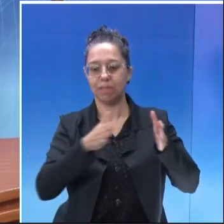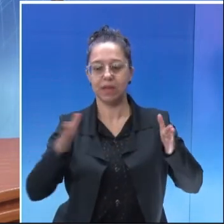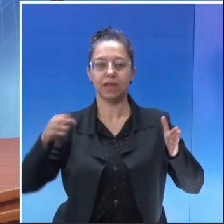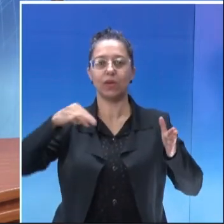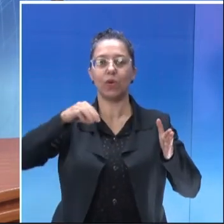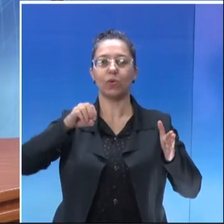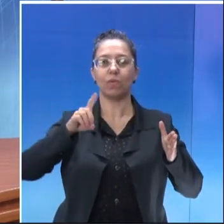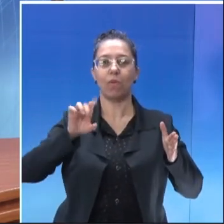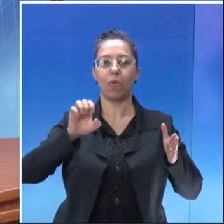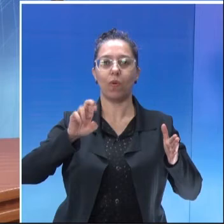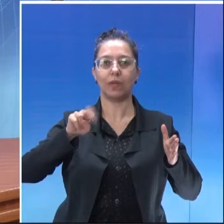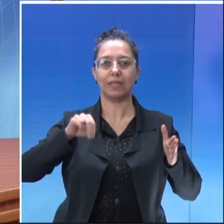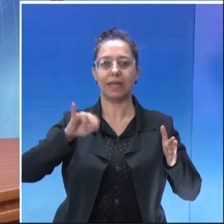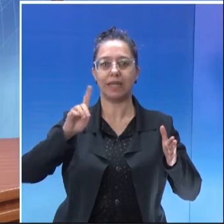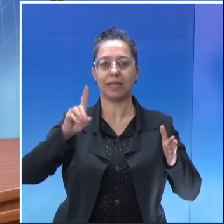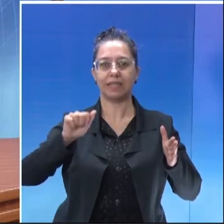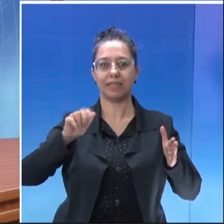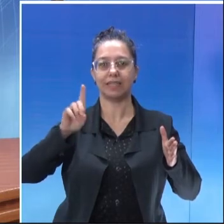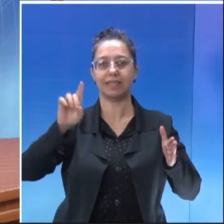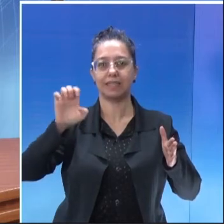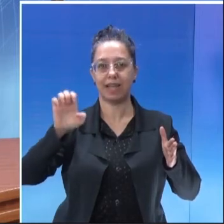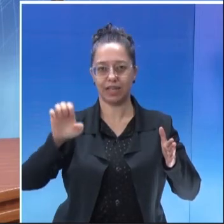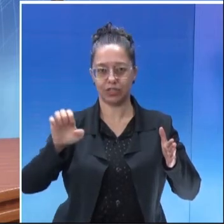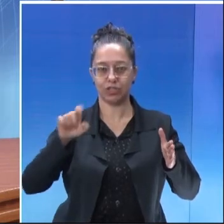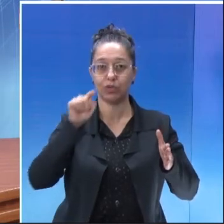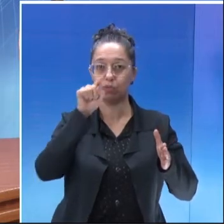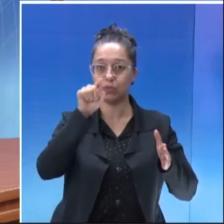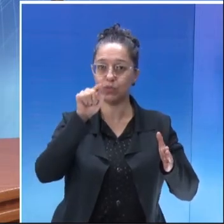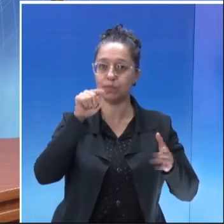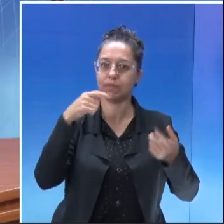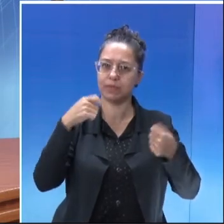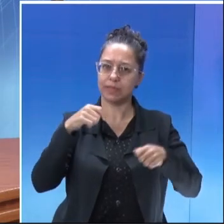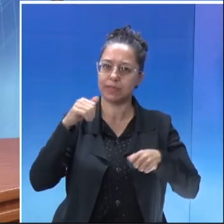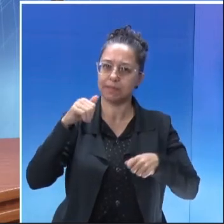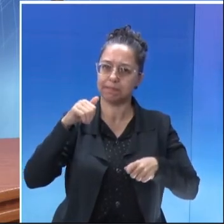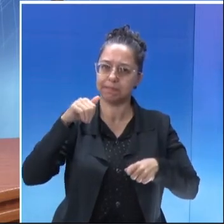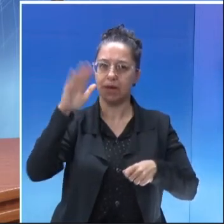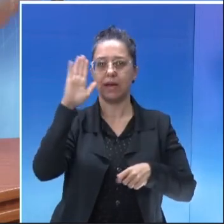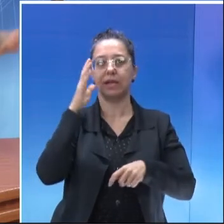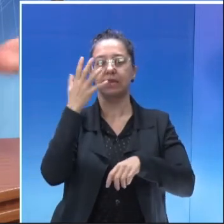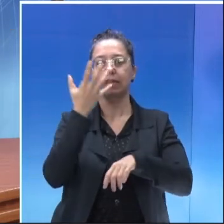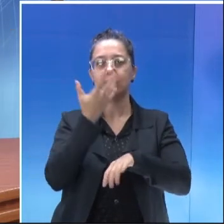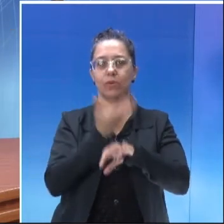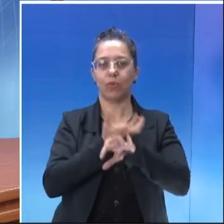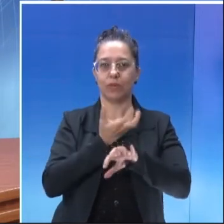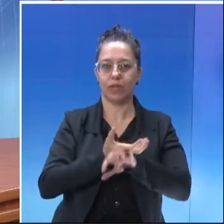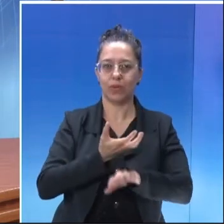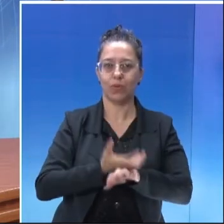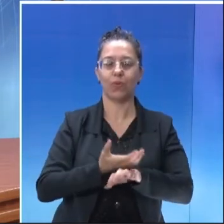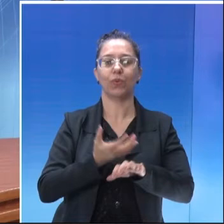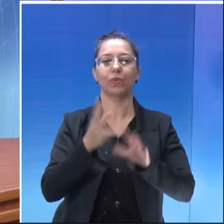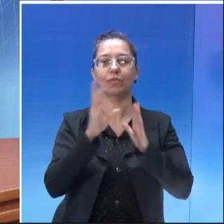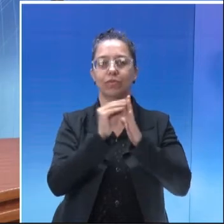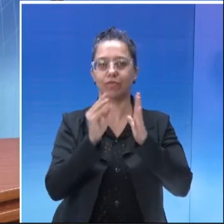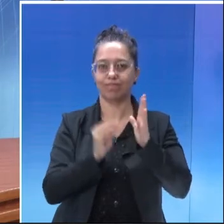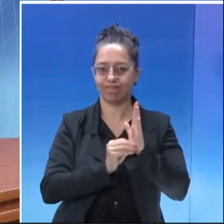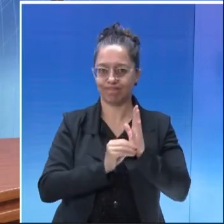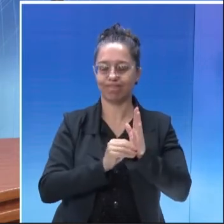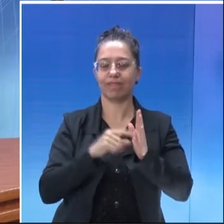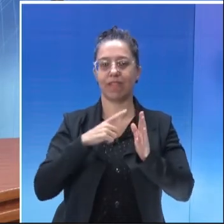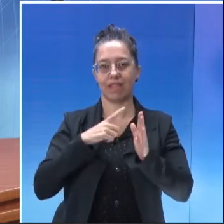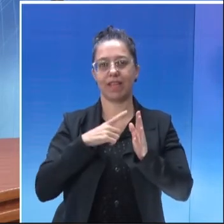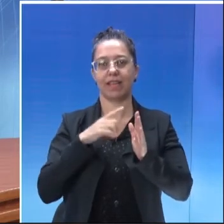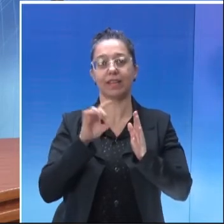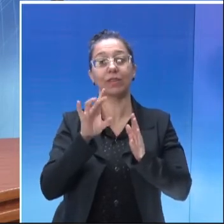e a modernidade. Lembrando que você tem muito mais coisas, muito mais conteúdos e temas